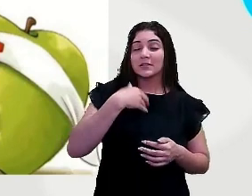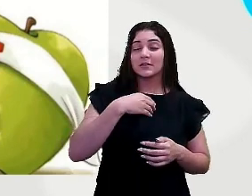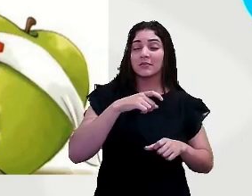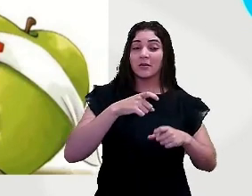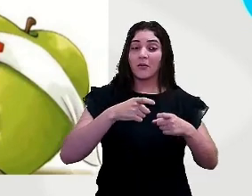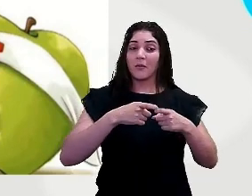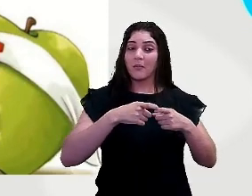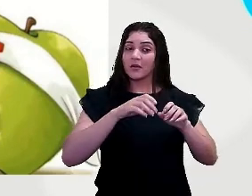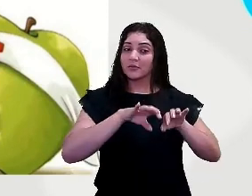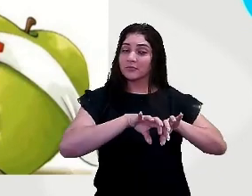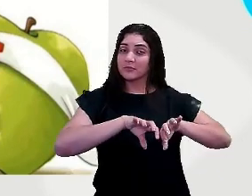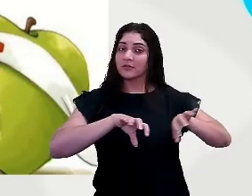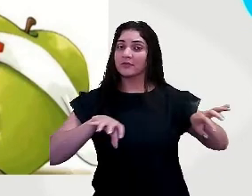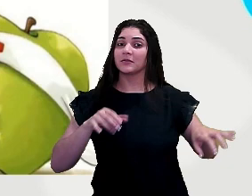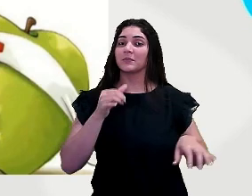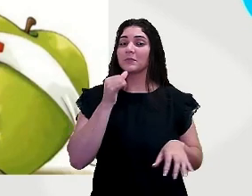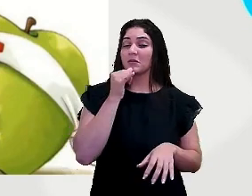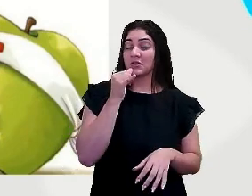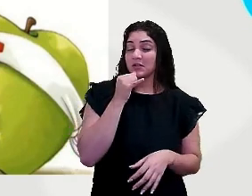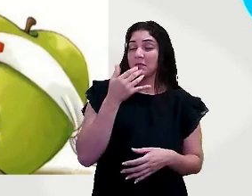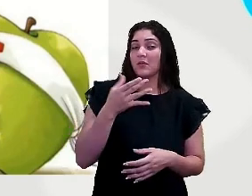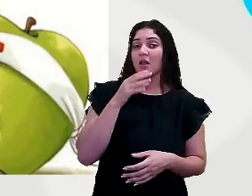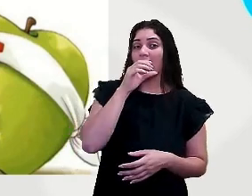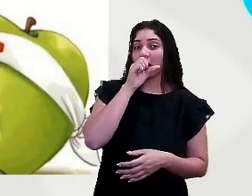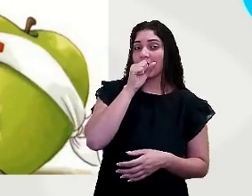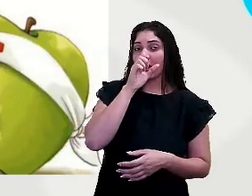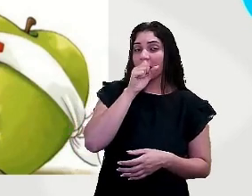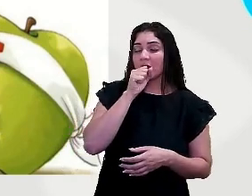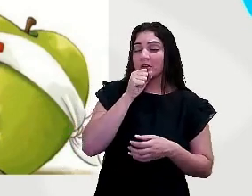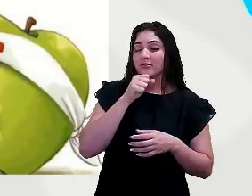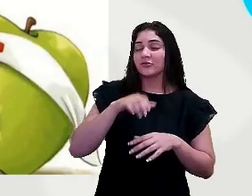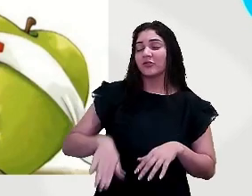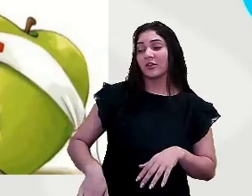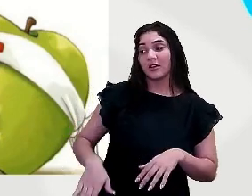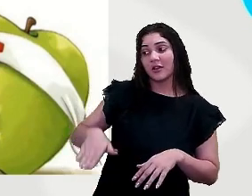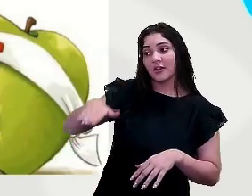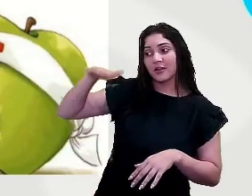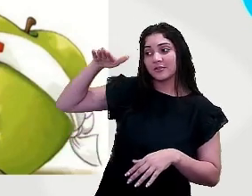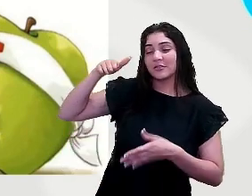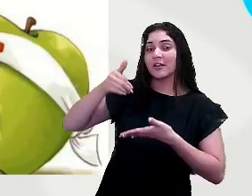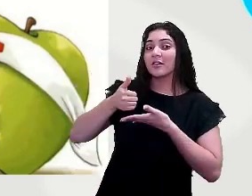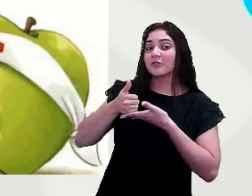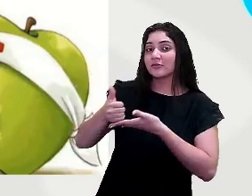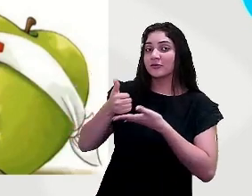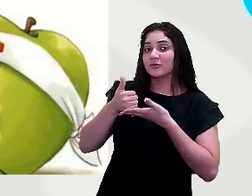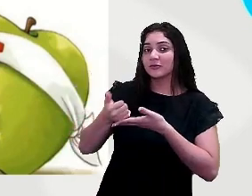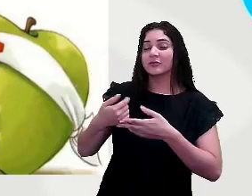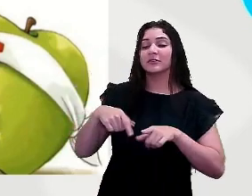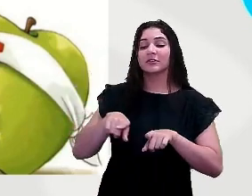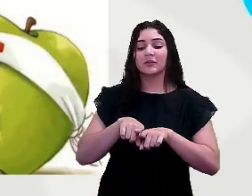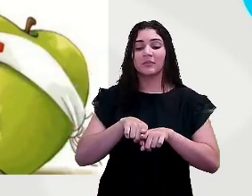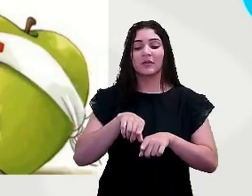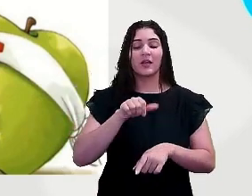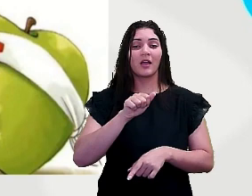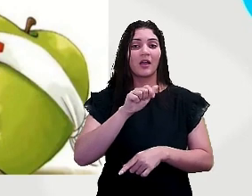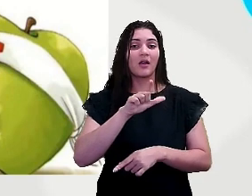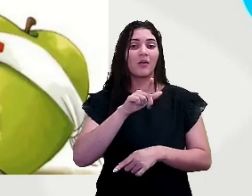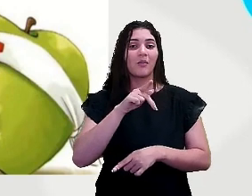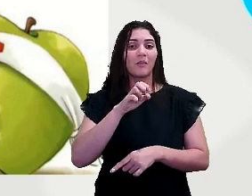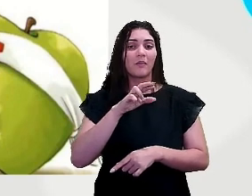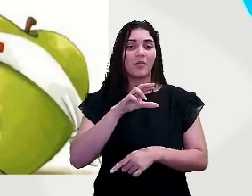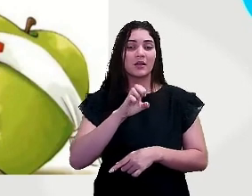afastar. Por exemplo, as laranjas a crescer te ajudarão. O alperce e a papaya